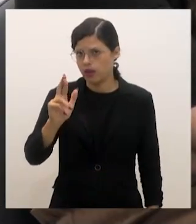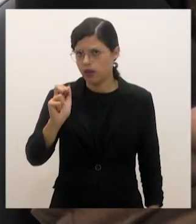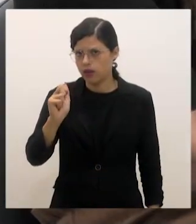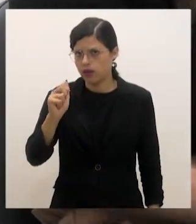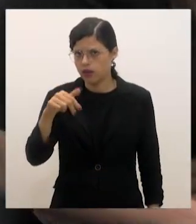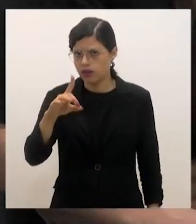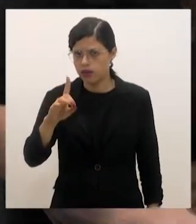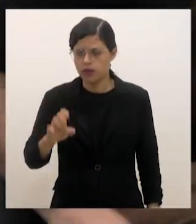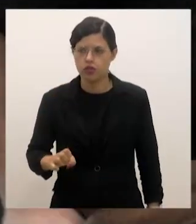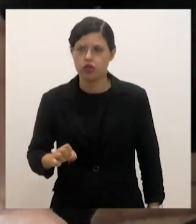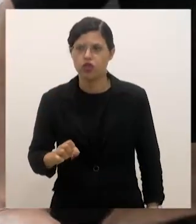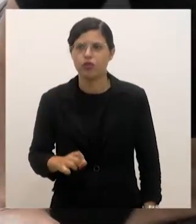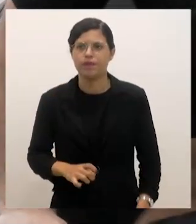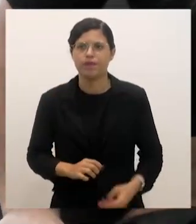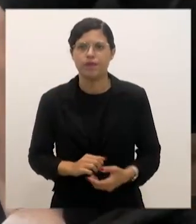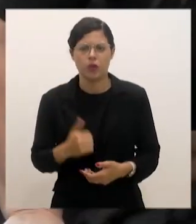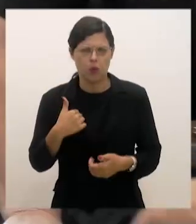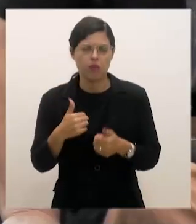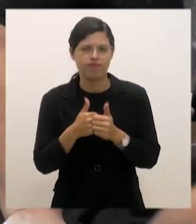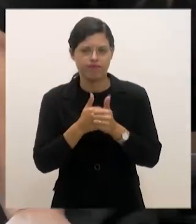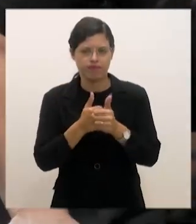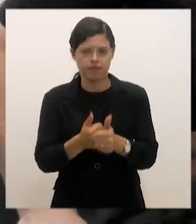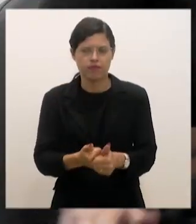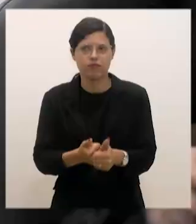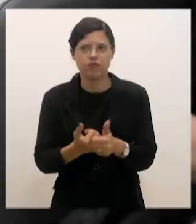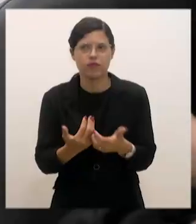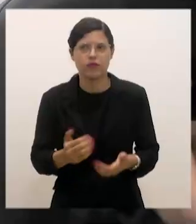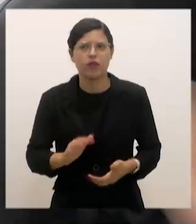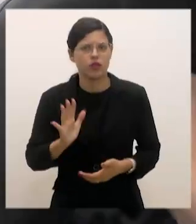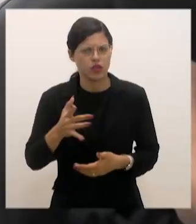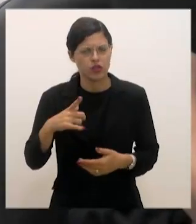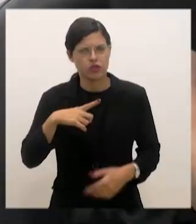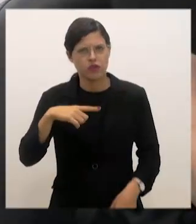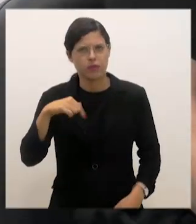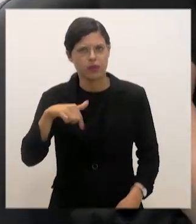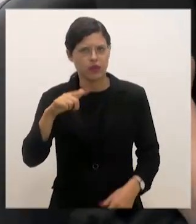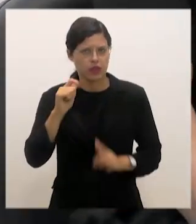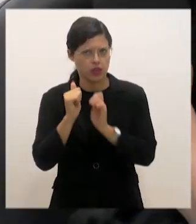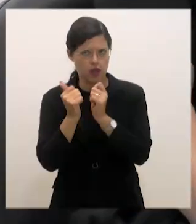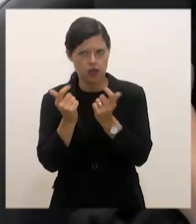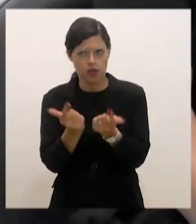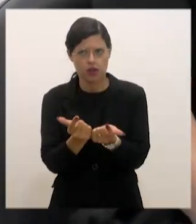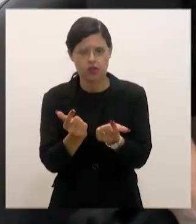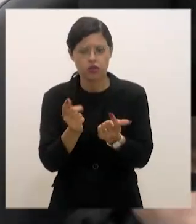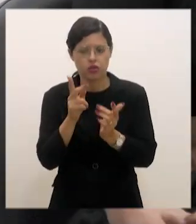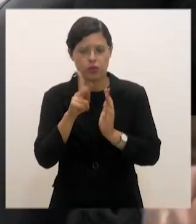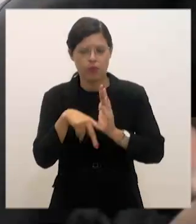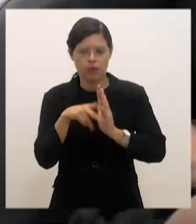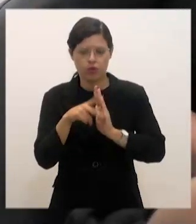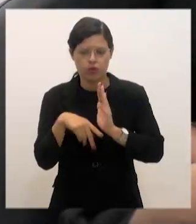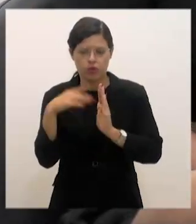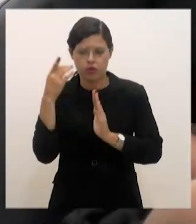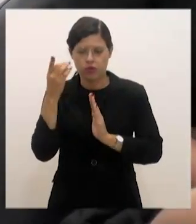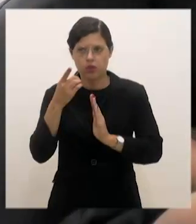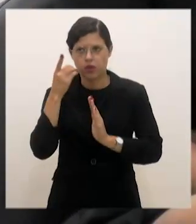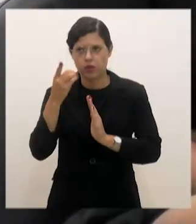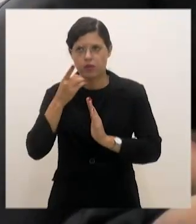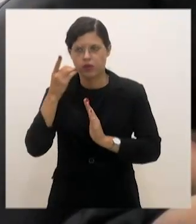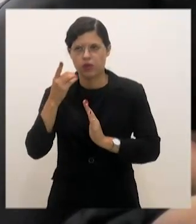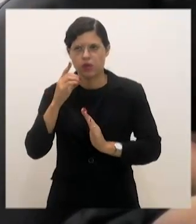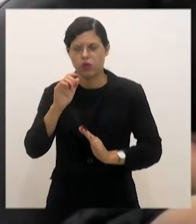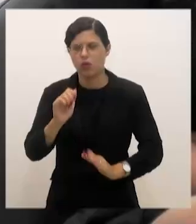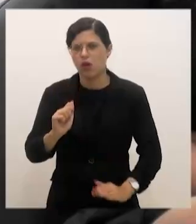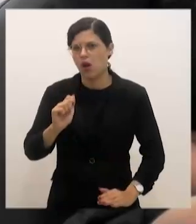a ocorrer. E já tivemos aqui no História da Assembleia um projeto do deputado